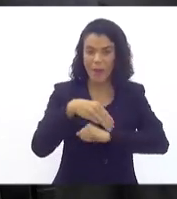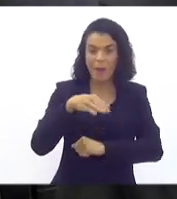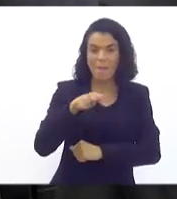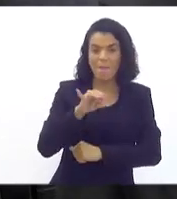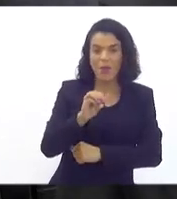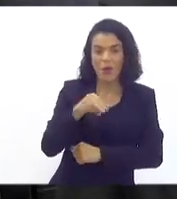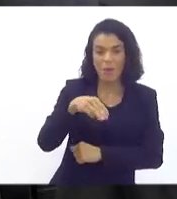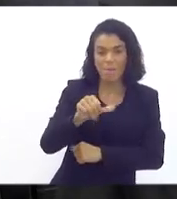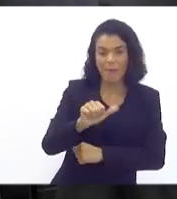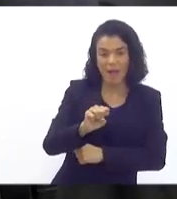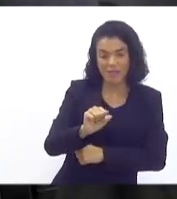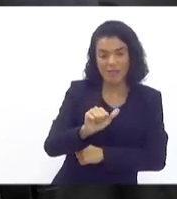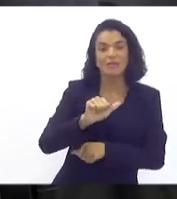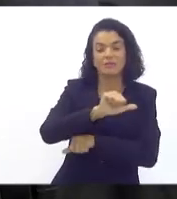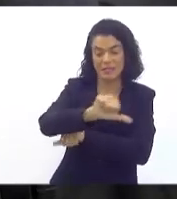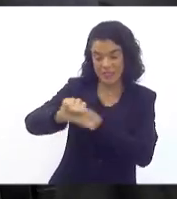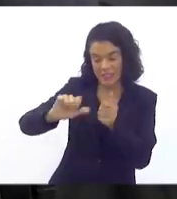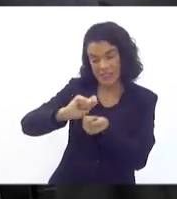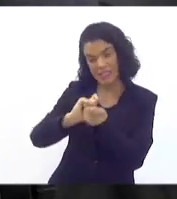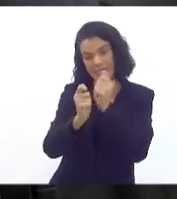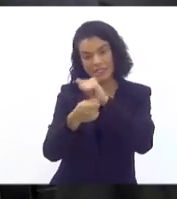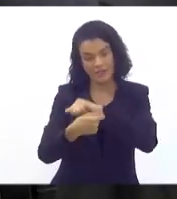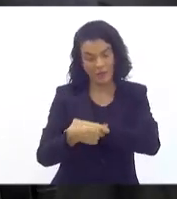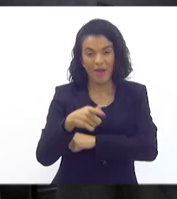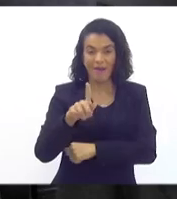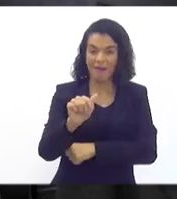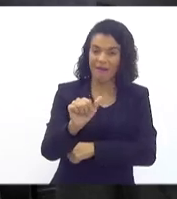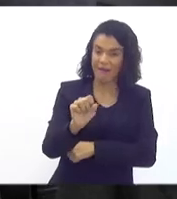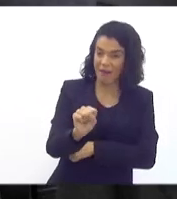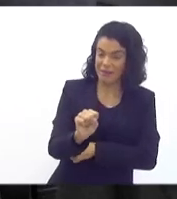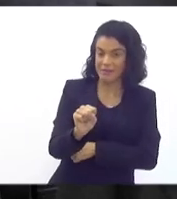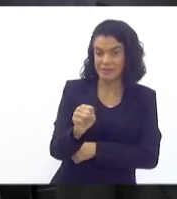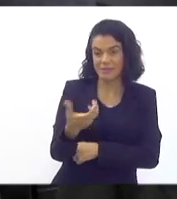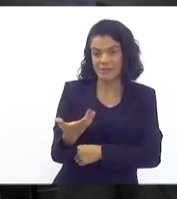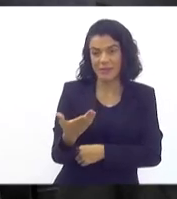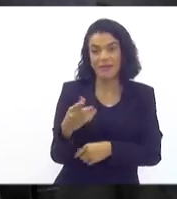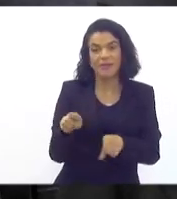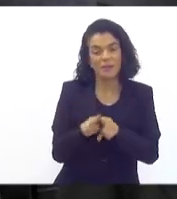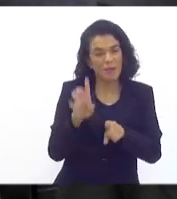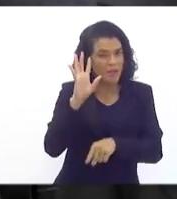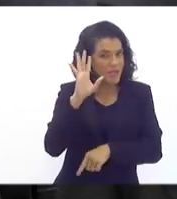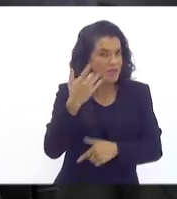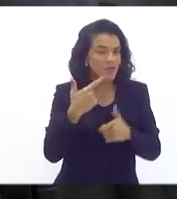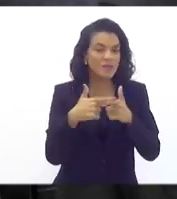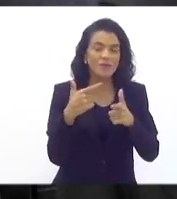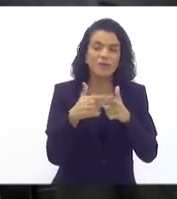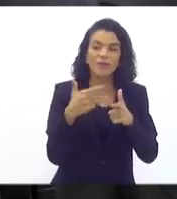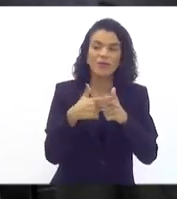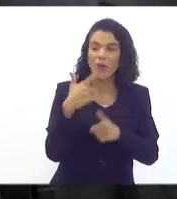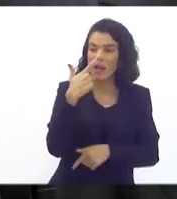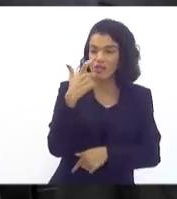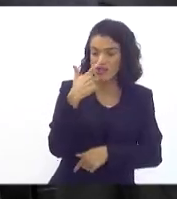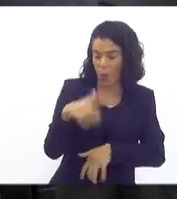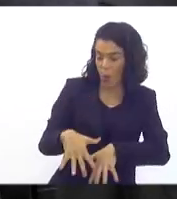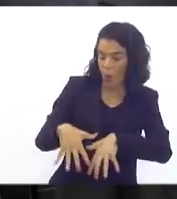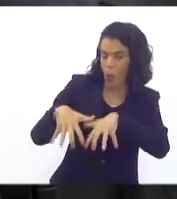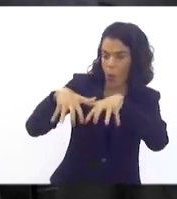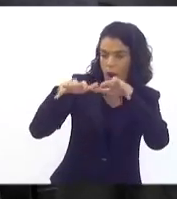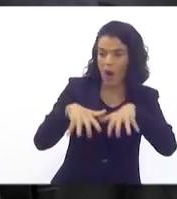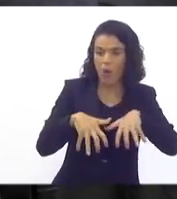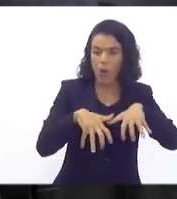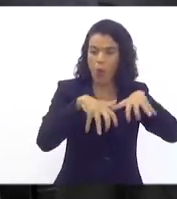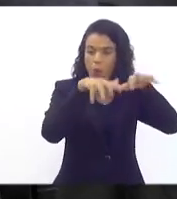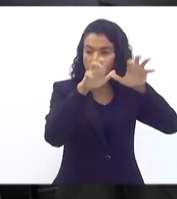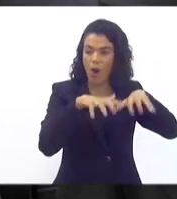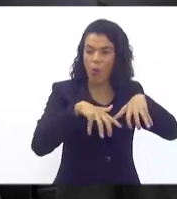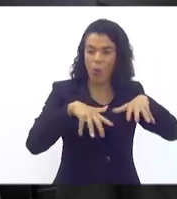biogás que é hoje um importante ativo e também resolve um outro problema que é a questão dos lixões Então esse esse